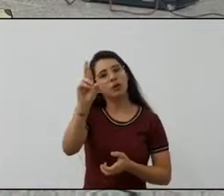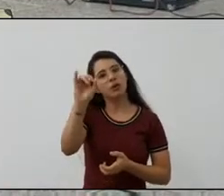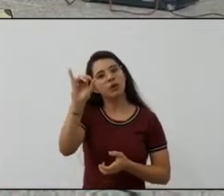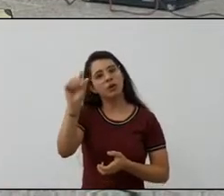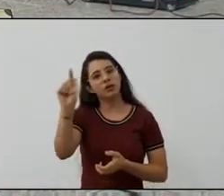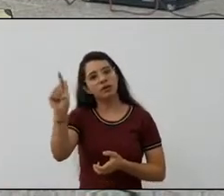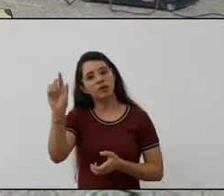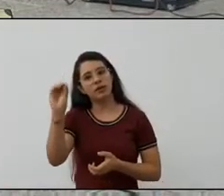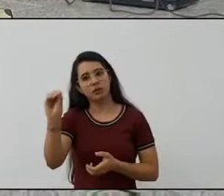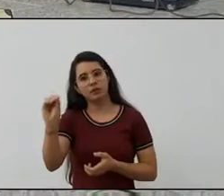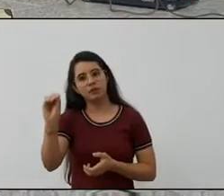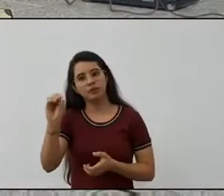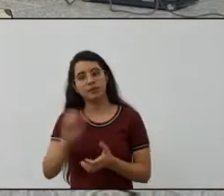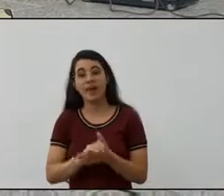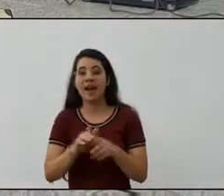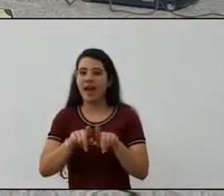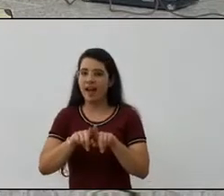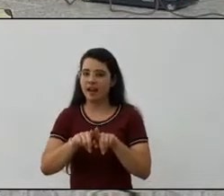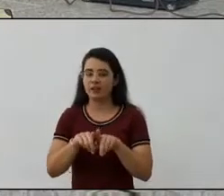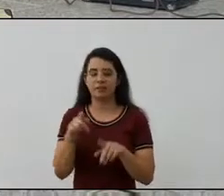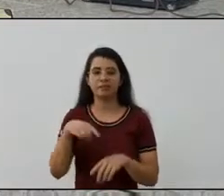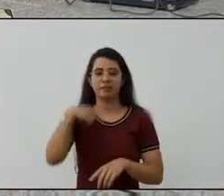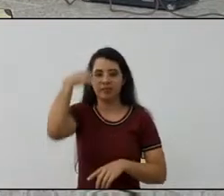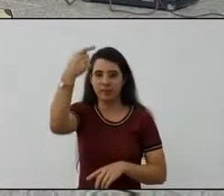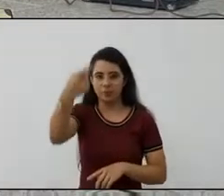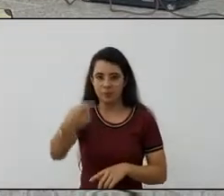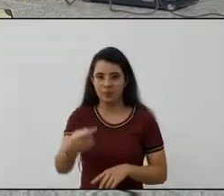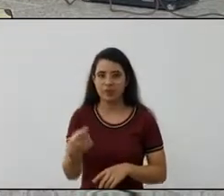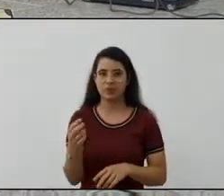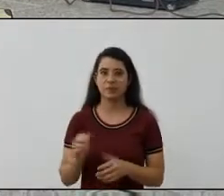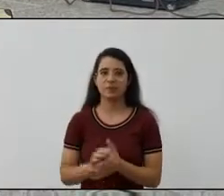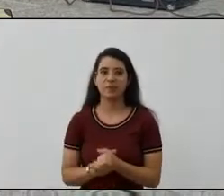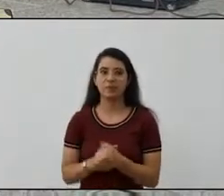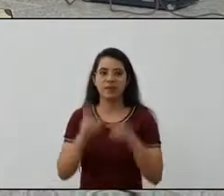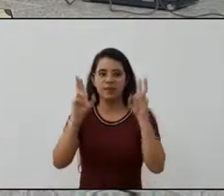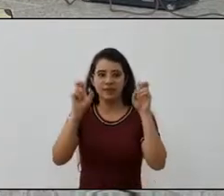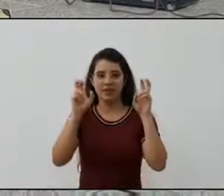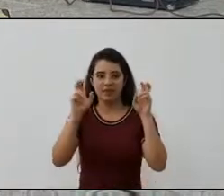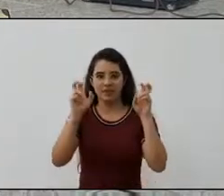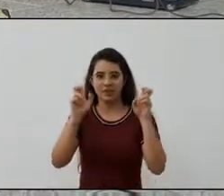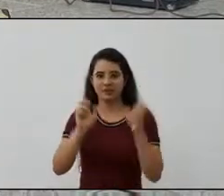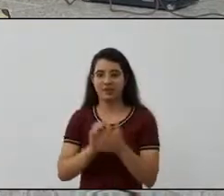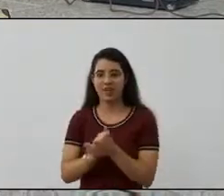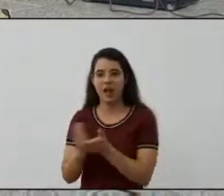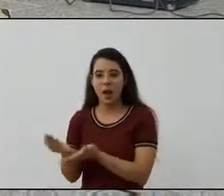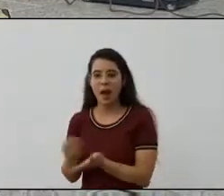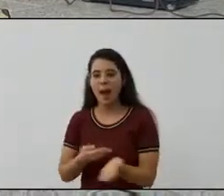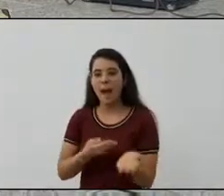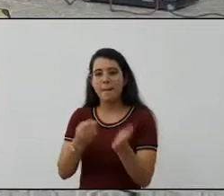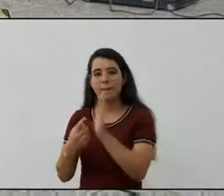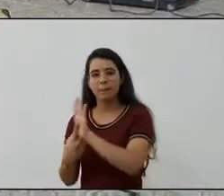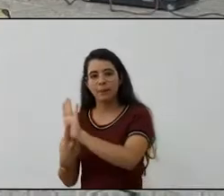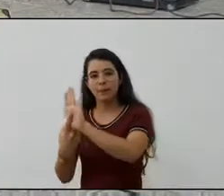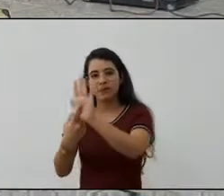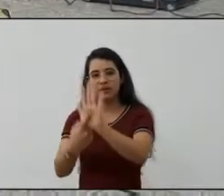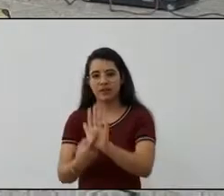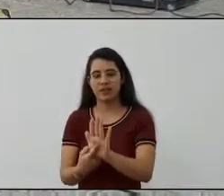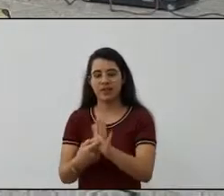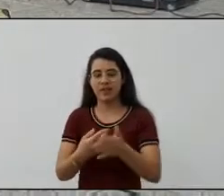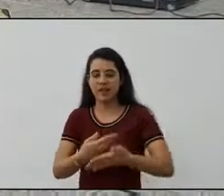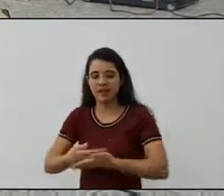vamos deixar para mais tarde, depois da mensagem, tá bom? Então eu quero convidar aqui o pastor Janderson